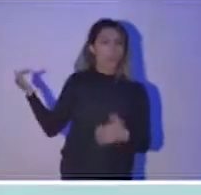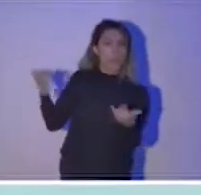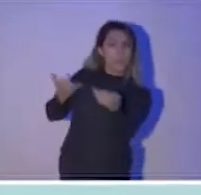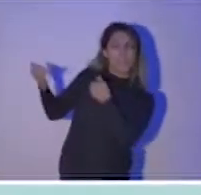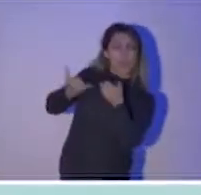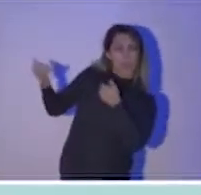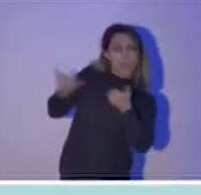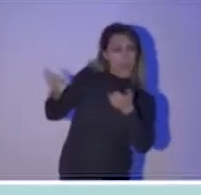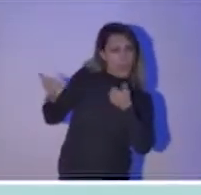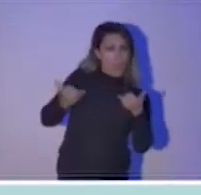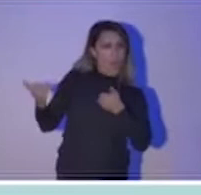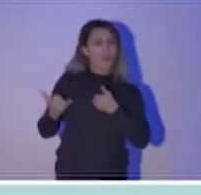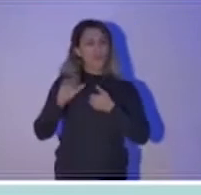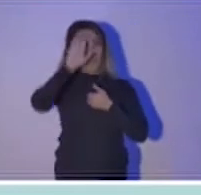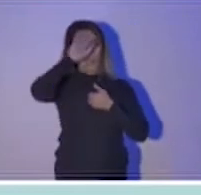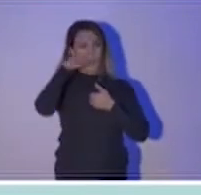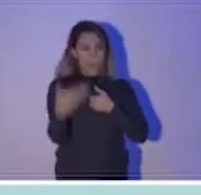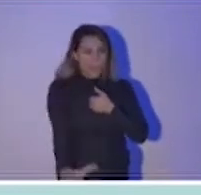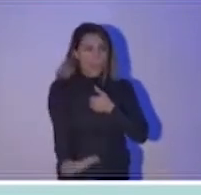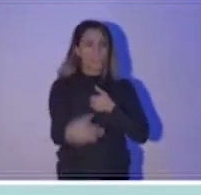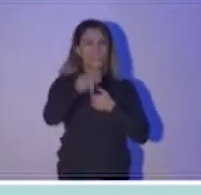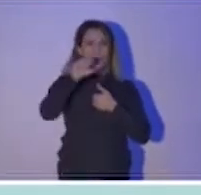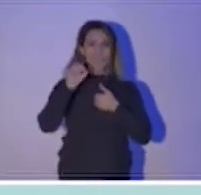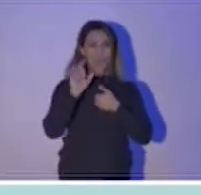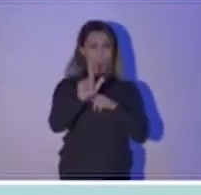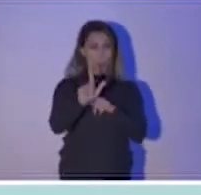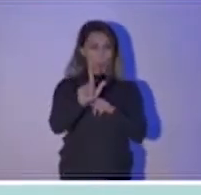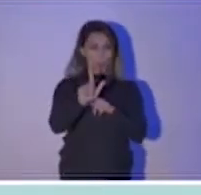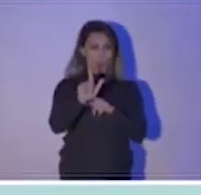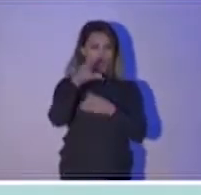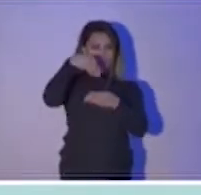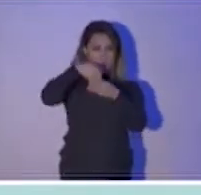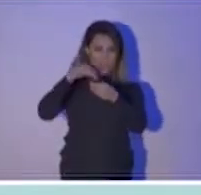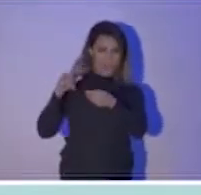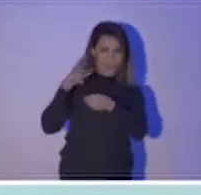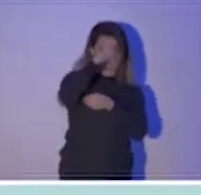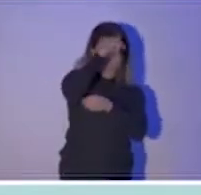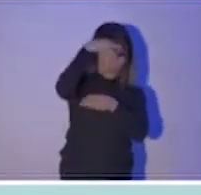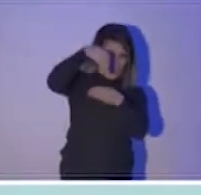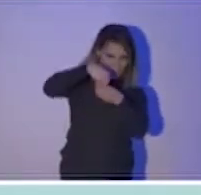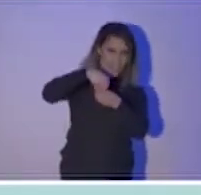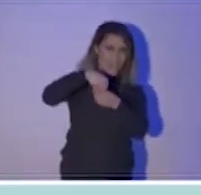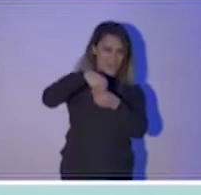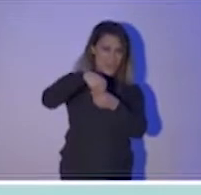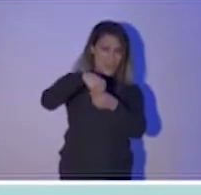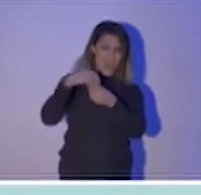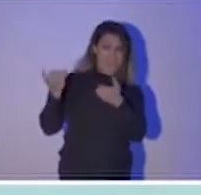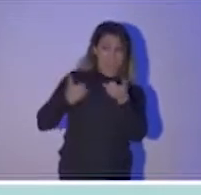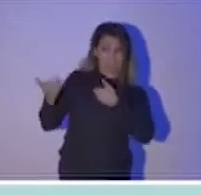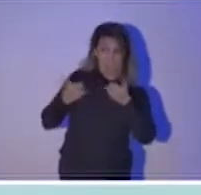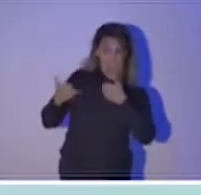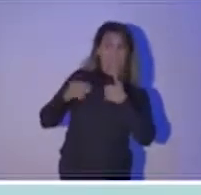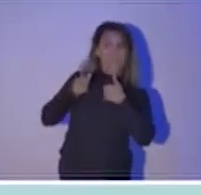ter a homenagem da Gol, né, no voo, eu preciso dizer que eu chorei.